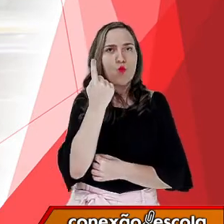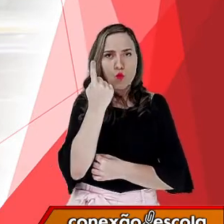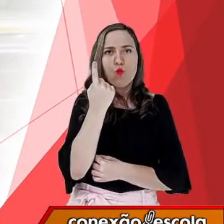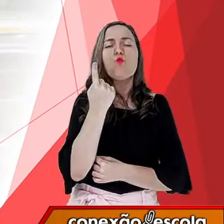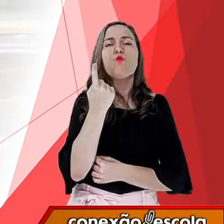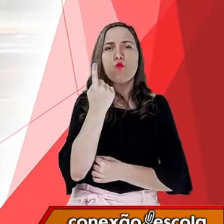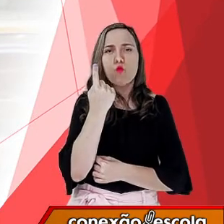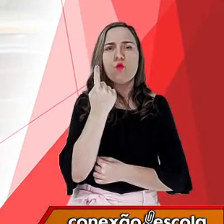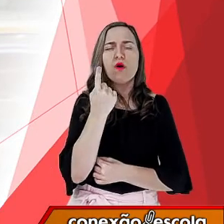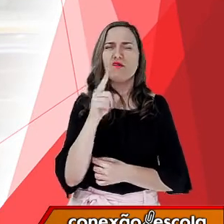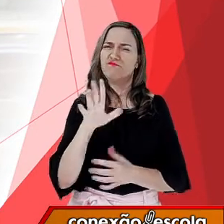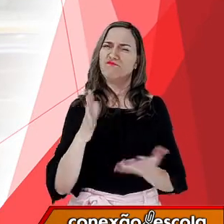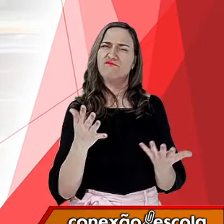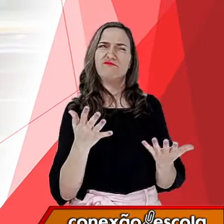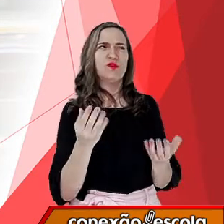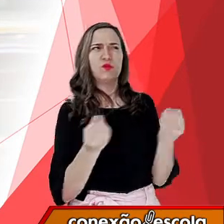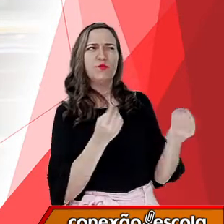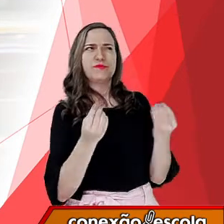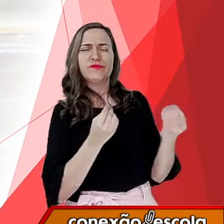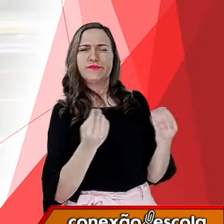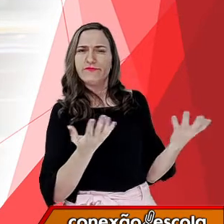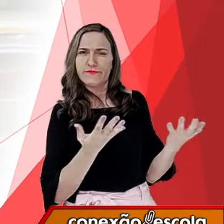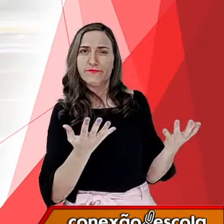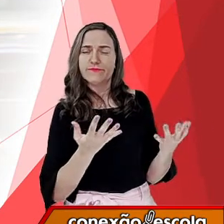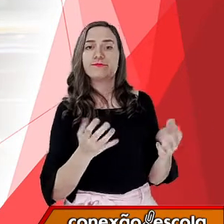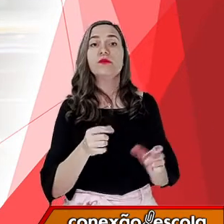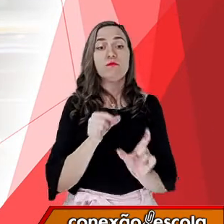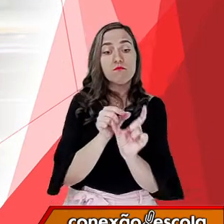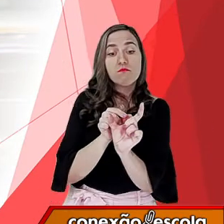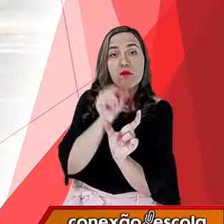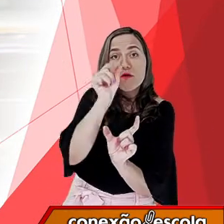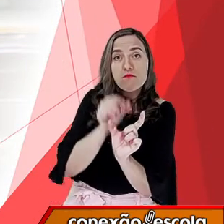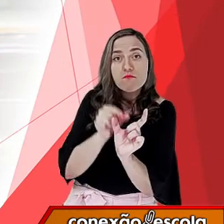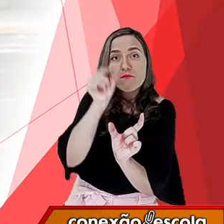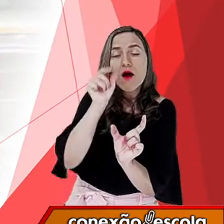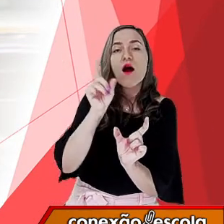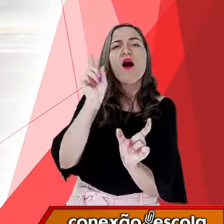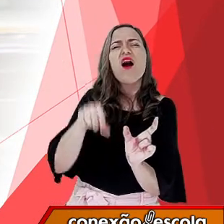voz. Como assim, tia Isabela? Sílabas são